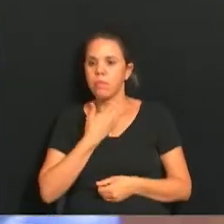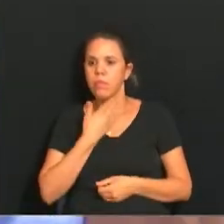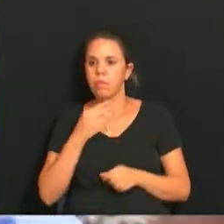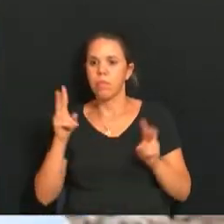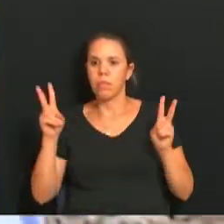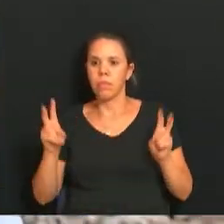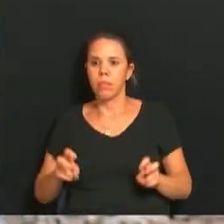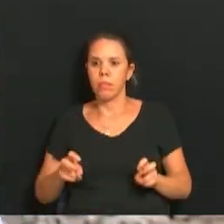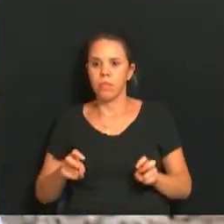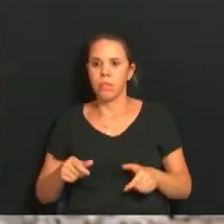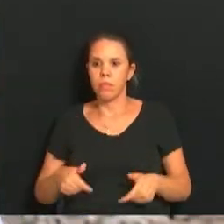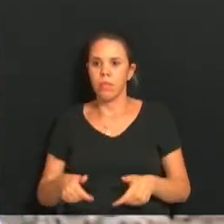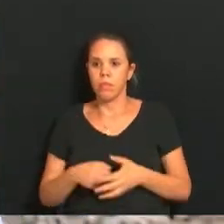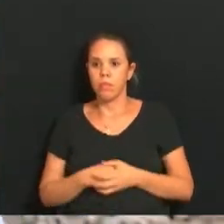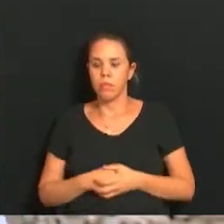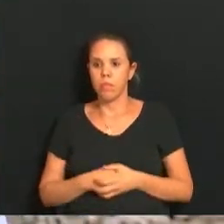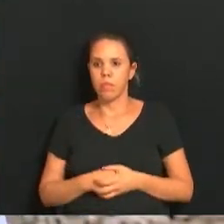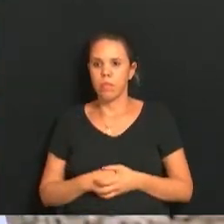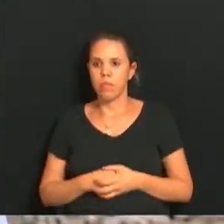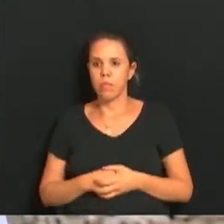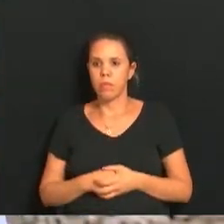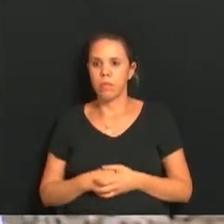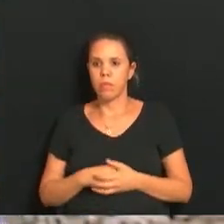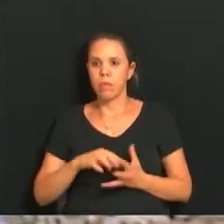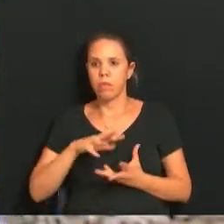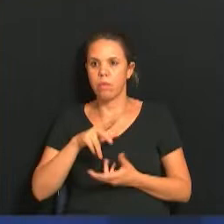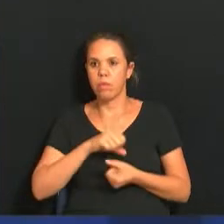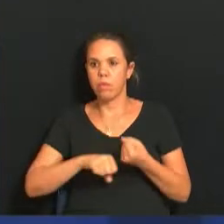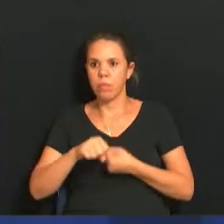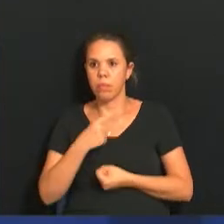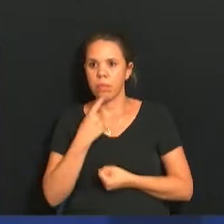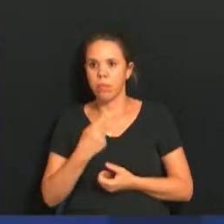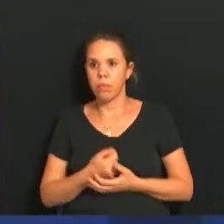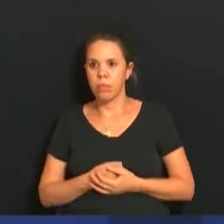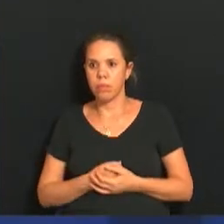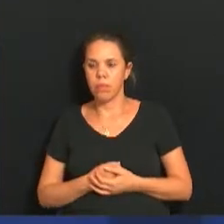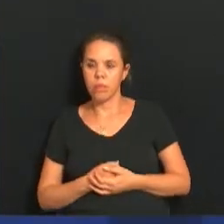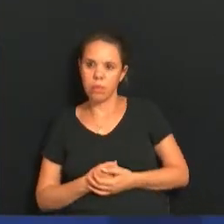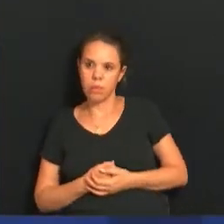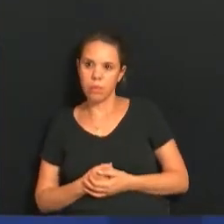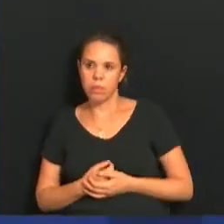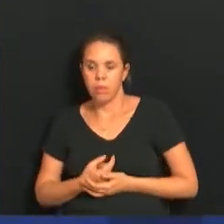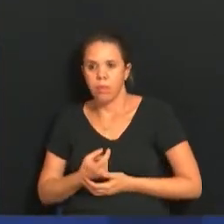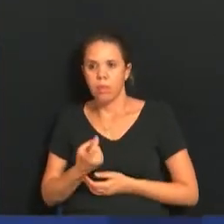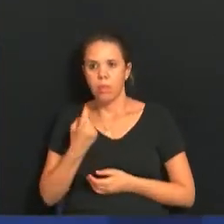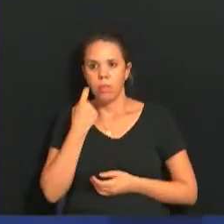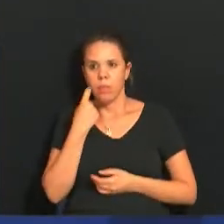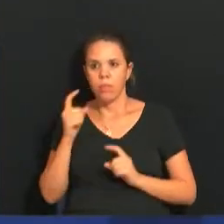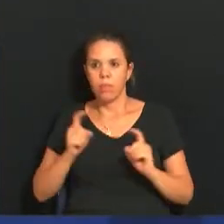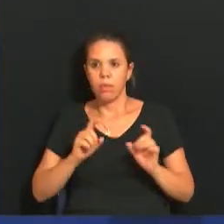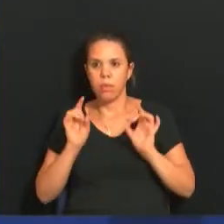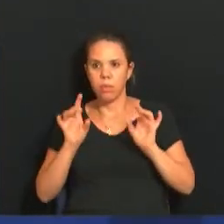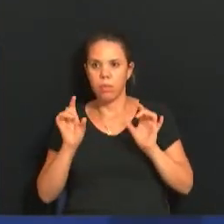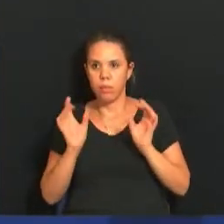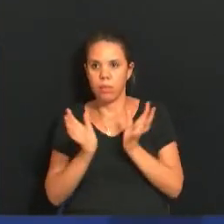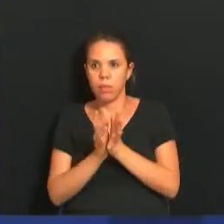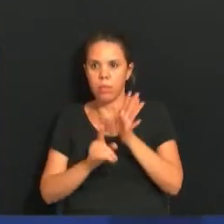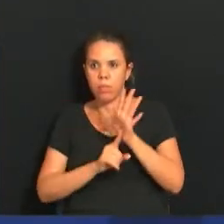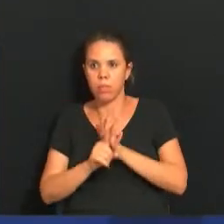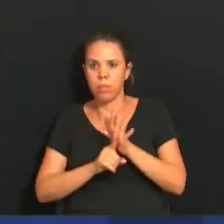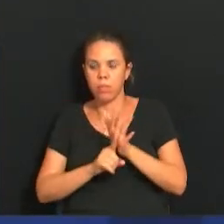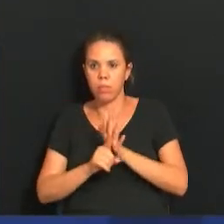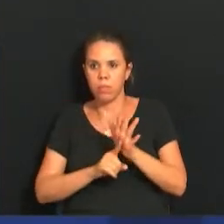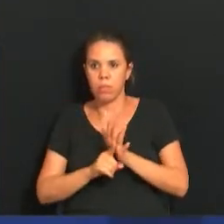de fortalecimento da política ambiental no município de Campinas. Na sexta reunião da Comissão Especial de Estudos